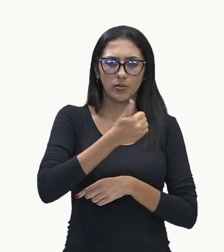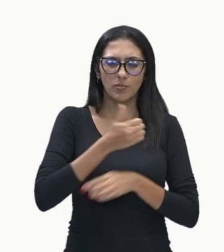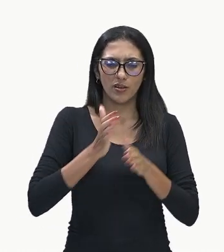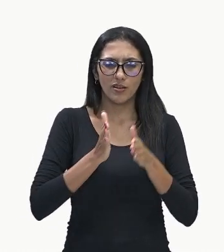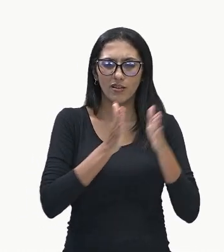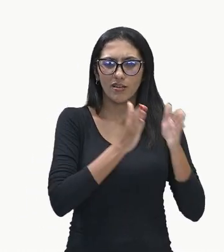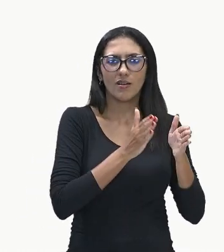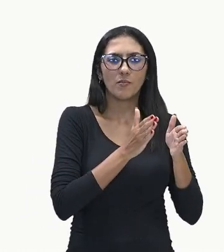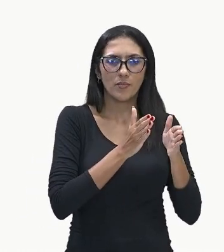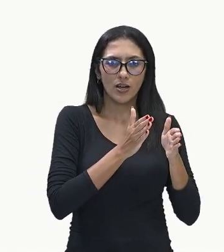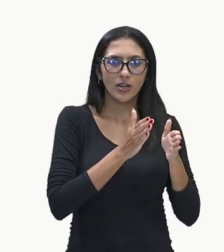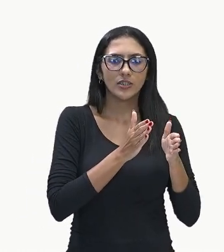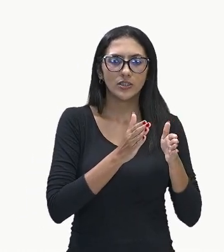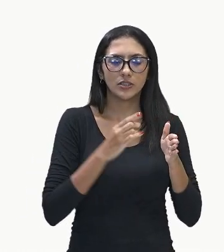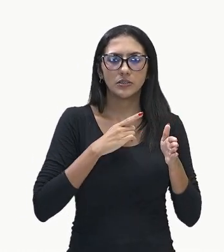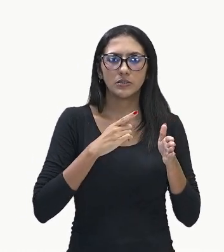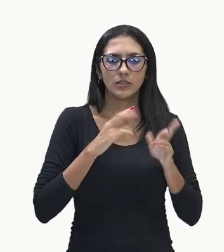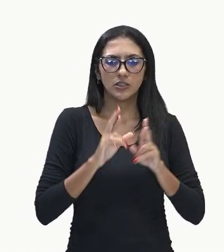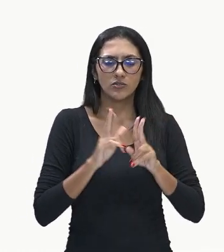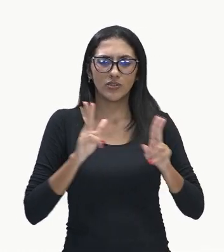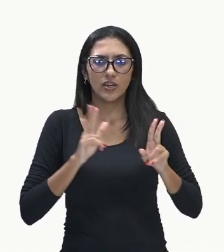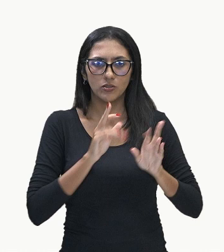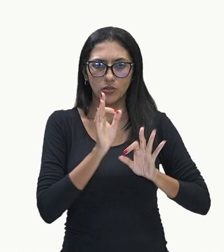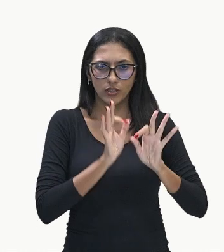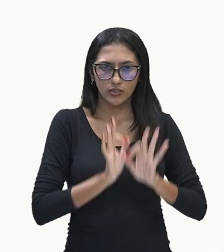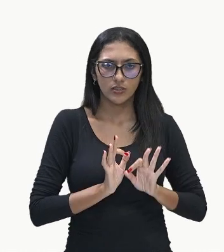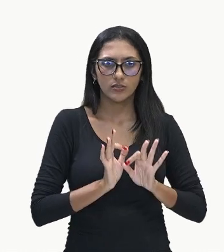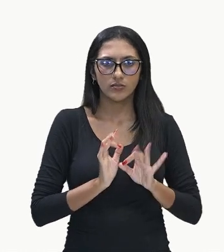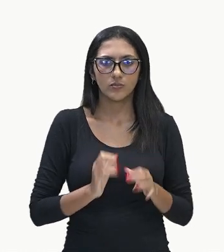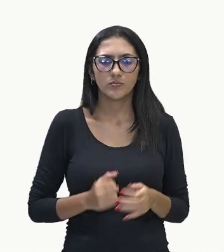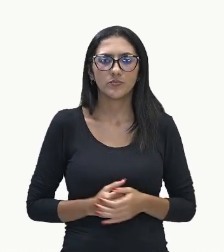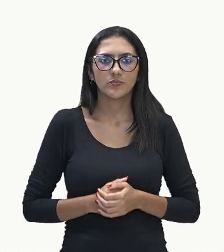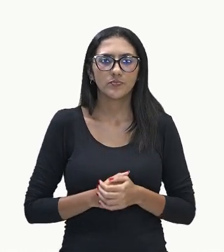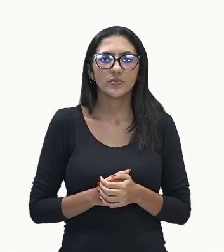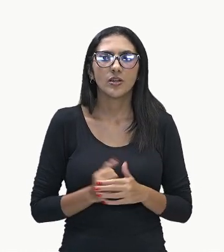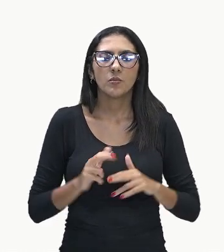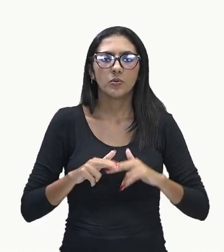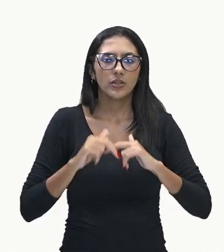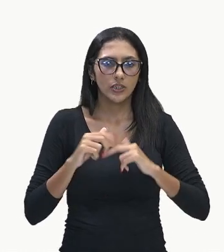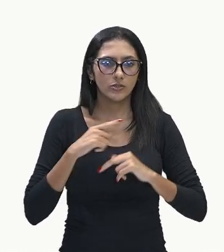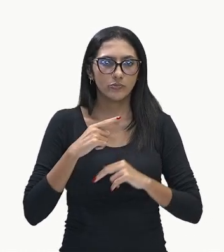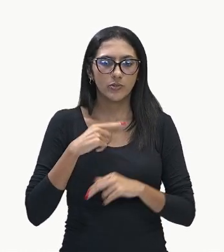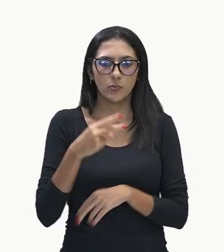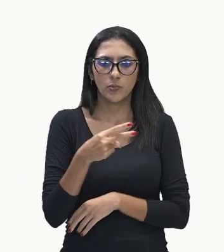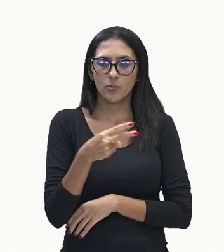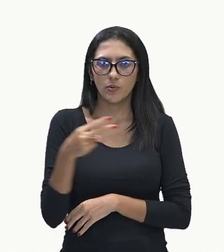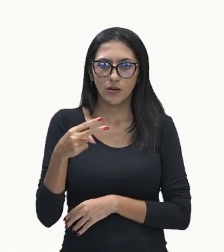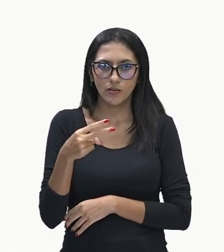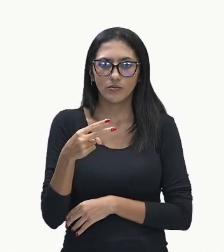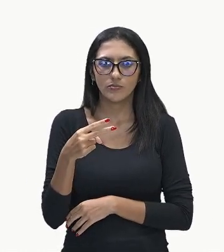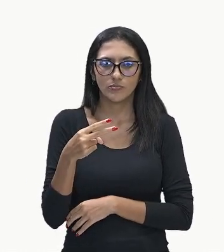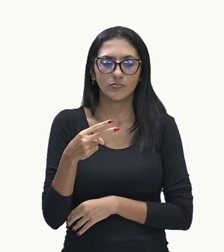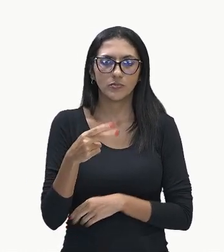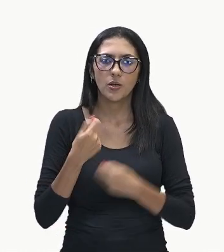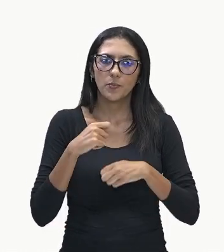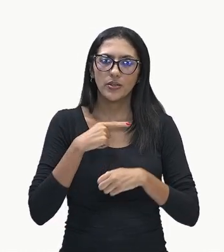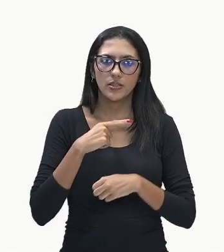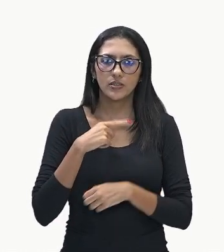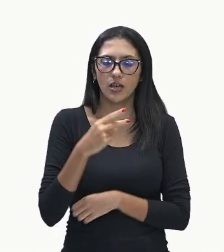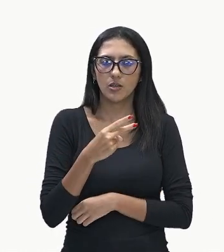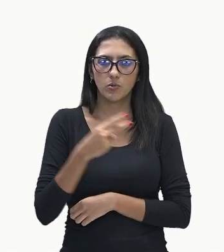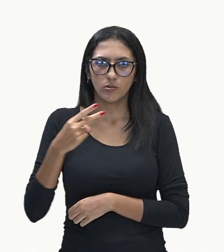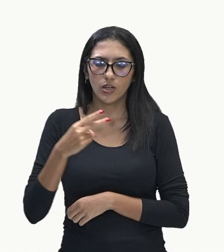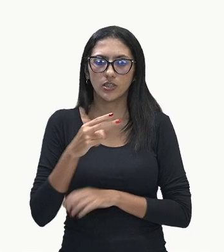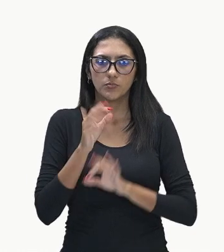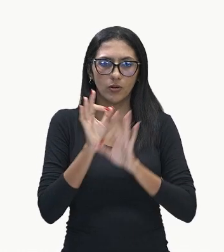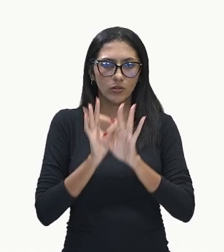desta, os resultados são iguais. Por isso, o sinal de igual. Porque tem que haver ali a igualdade, tem que ver ali